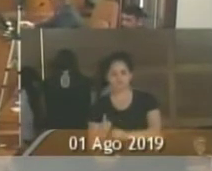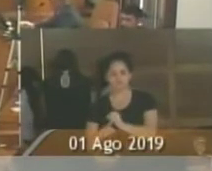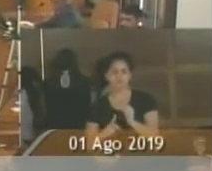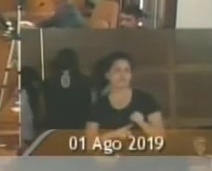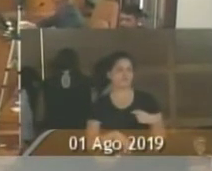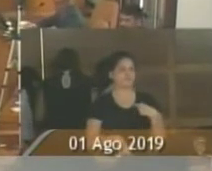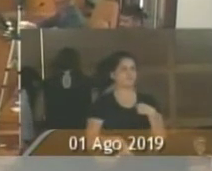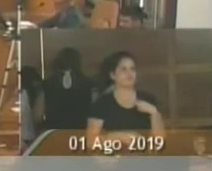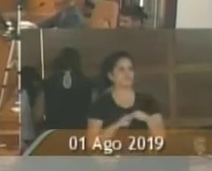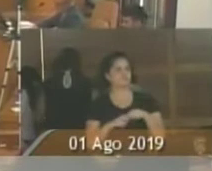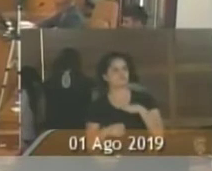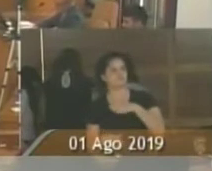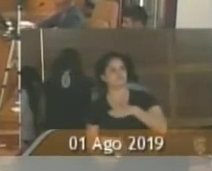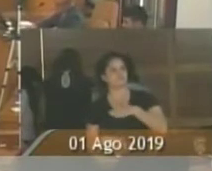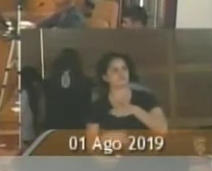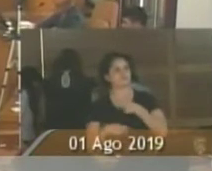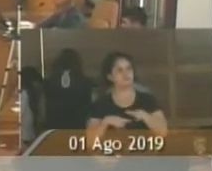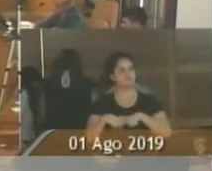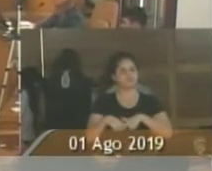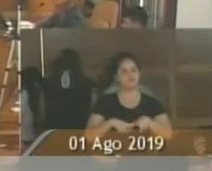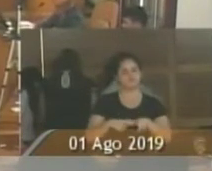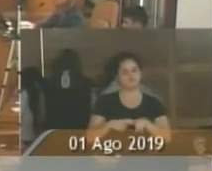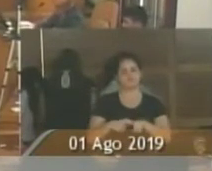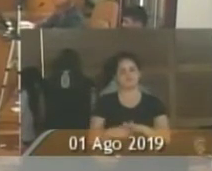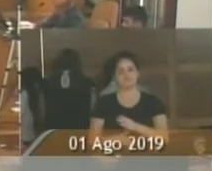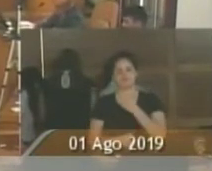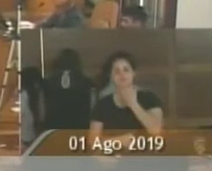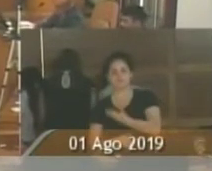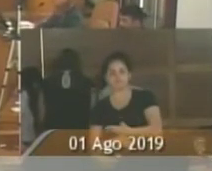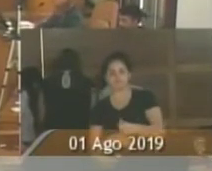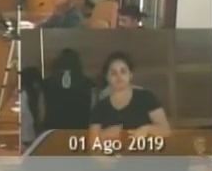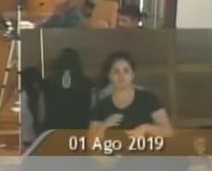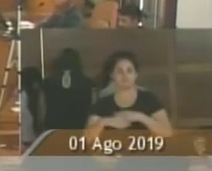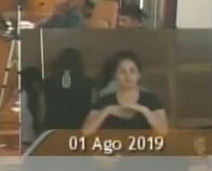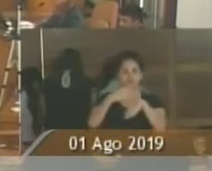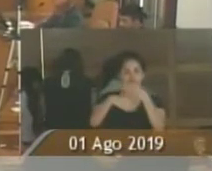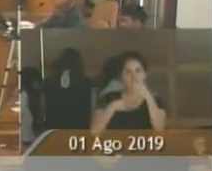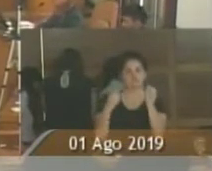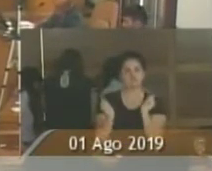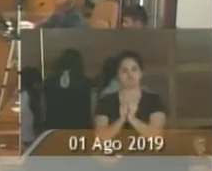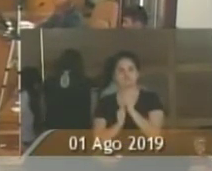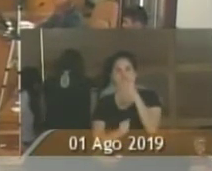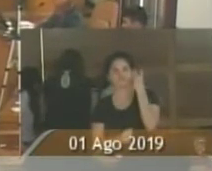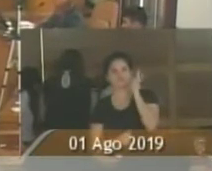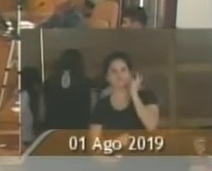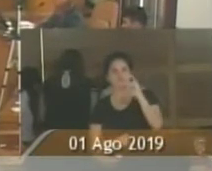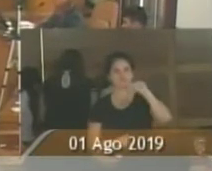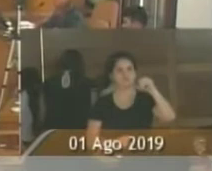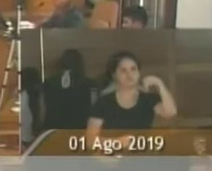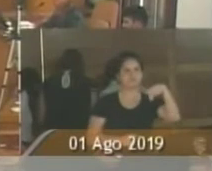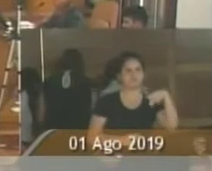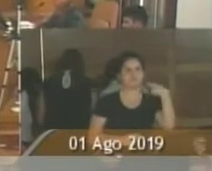parte, que é cobrar essas melhorias, junto com o vereador Jean, junto com o vereador Elinho, junto com o vereador Zé Augusto, junto com o vereador Timóteo.